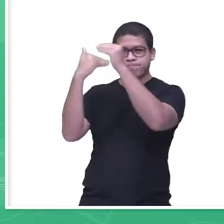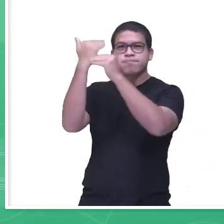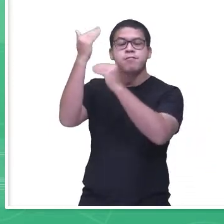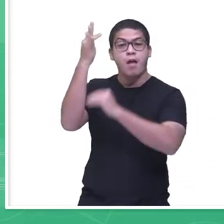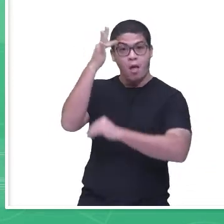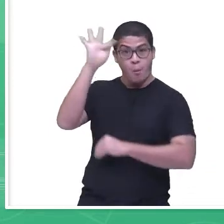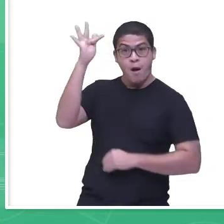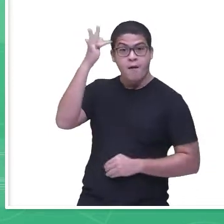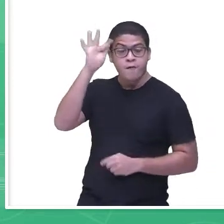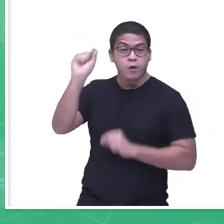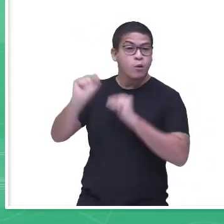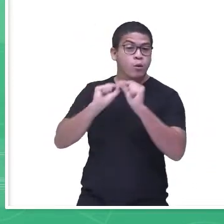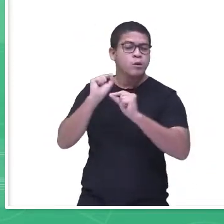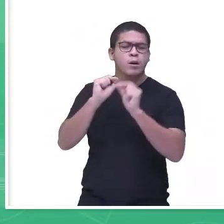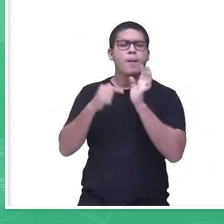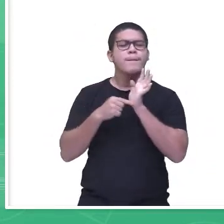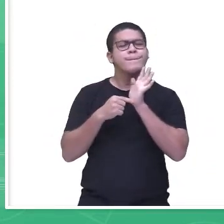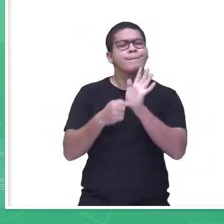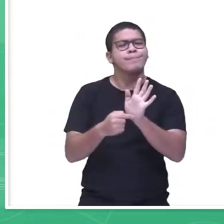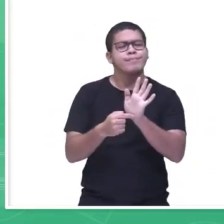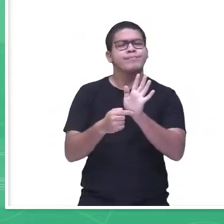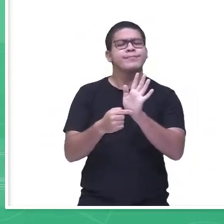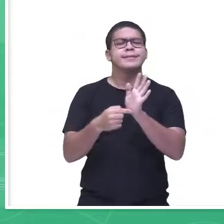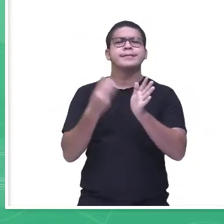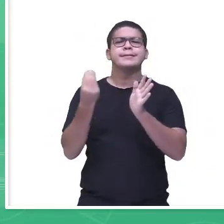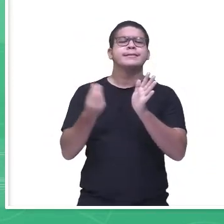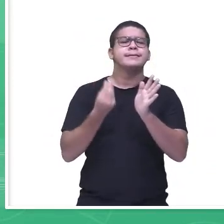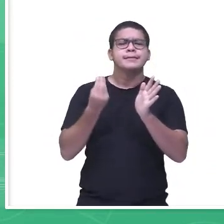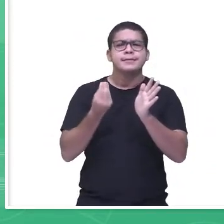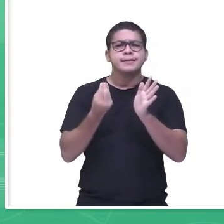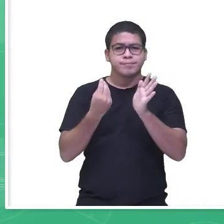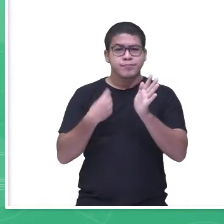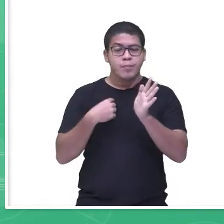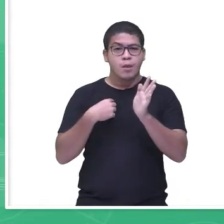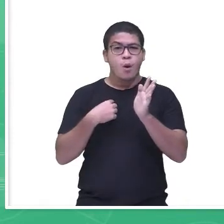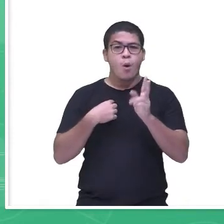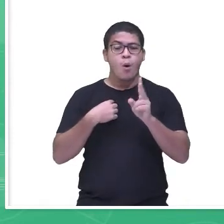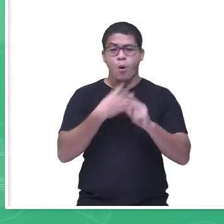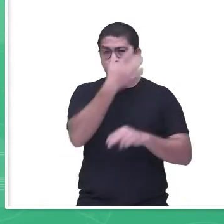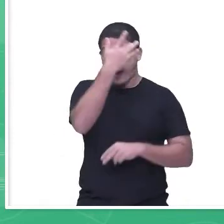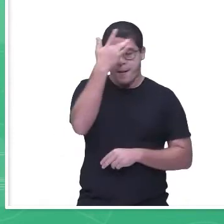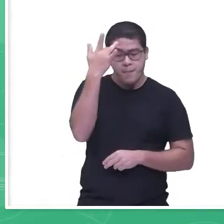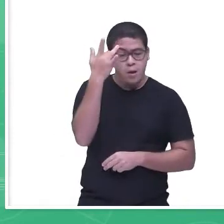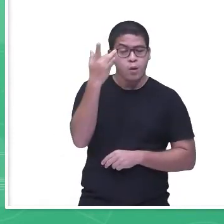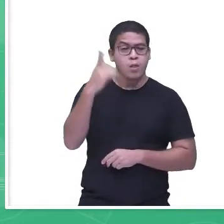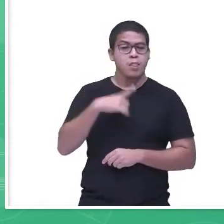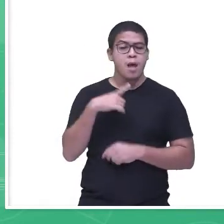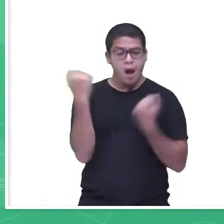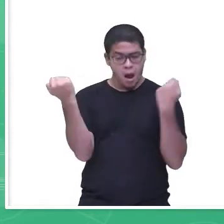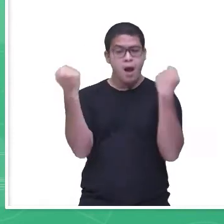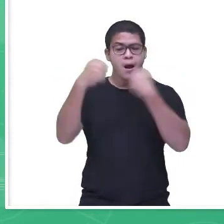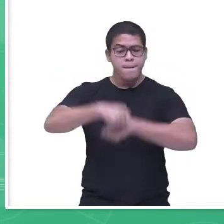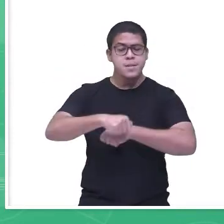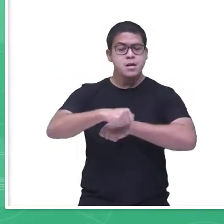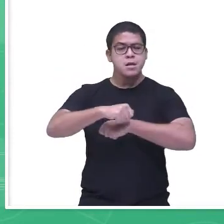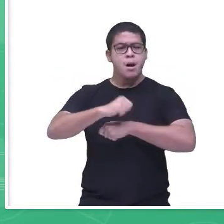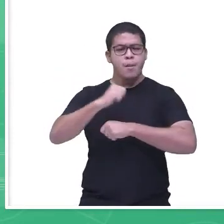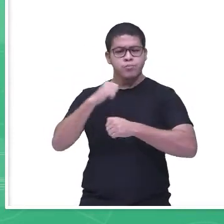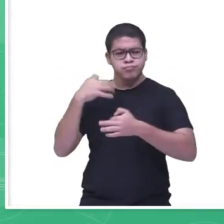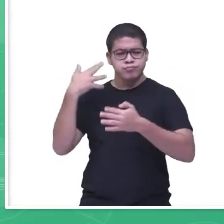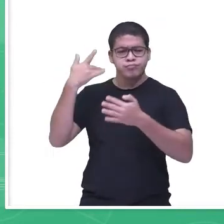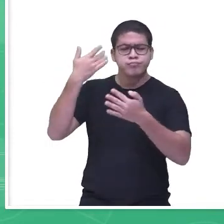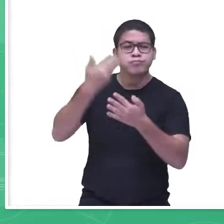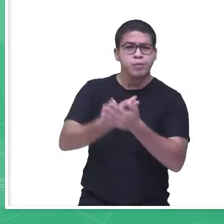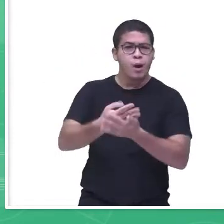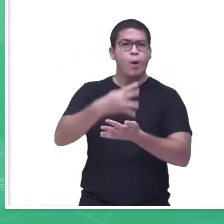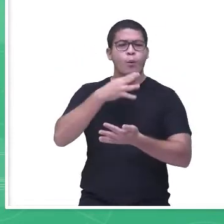ele tenta mostrar que o homem, né, tem capacidade para encontrar esse conhecimento. Vamos